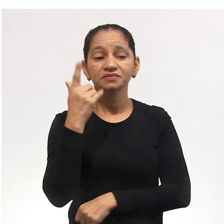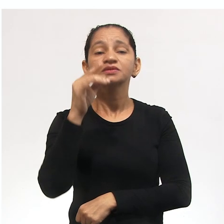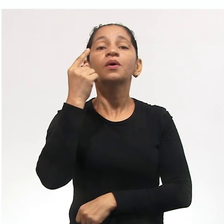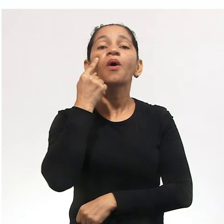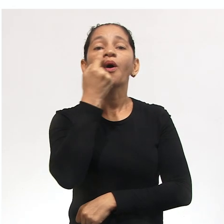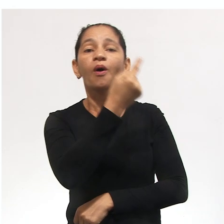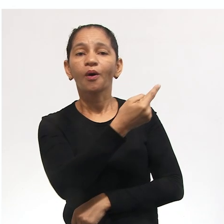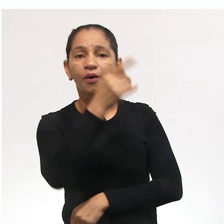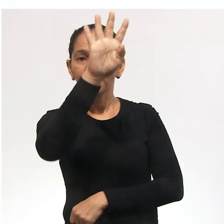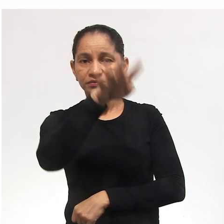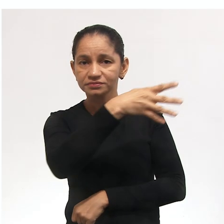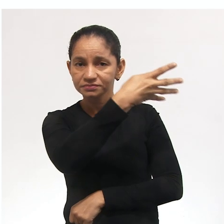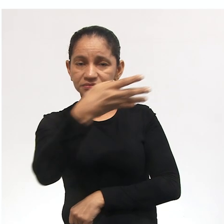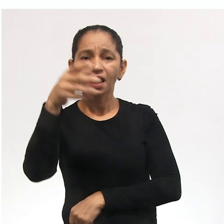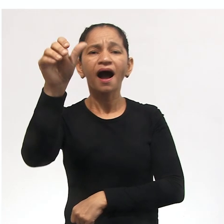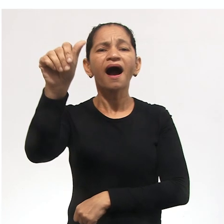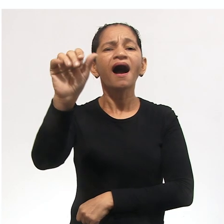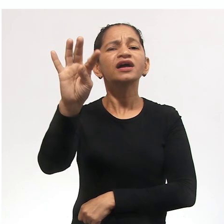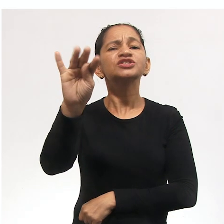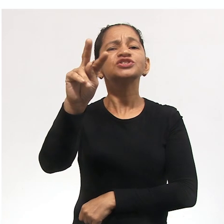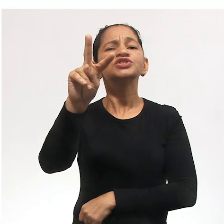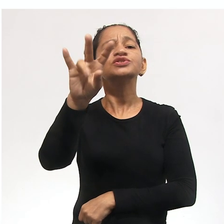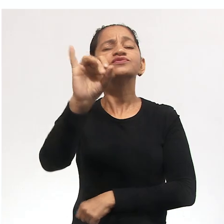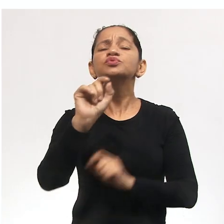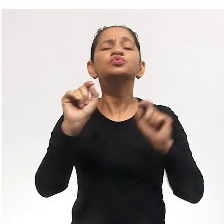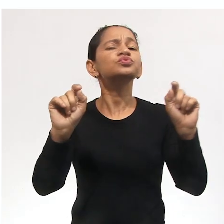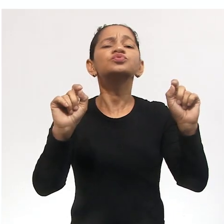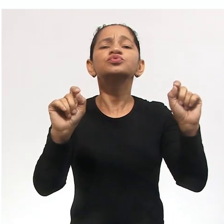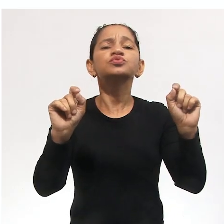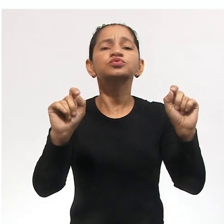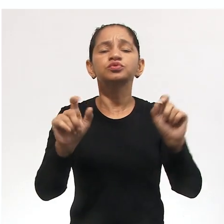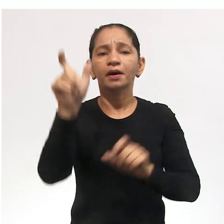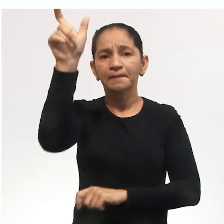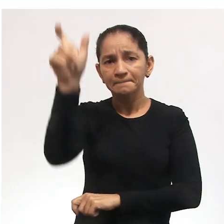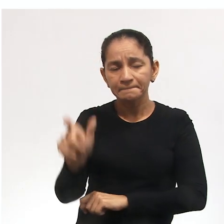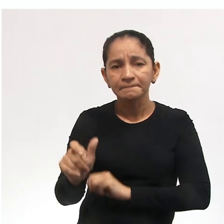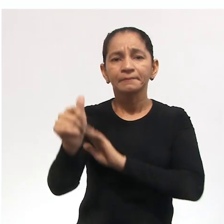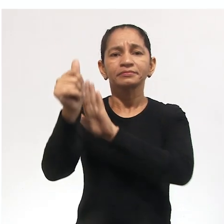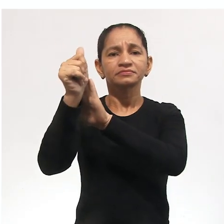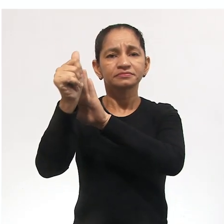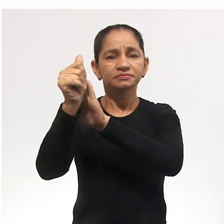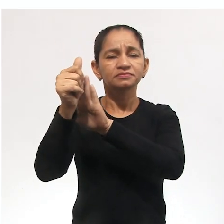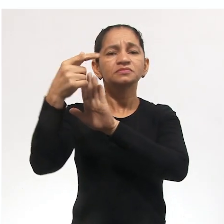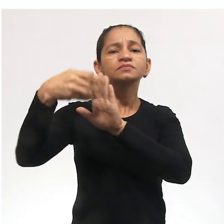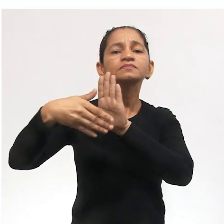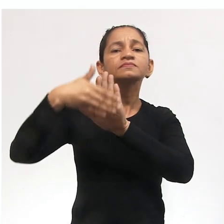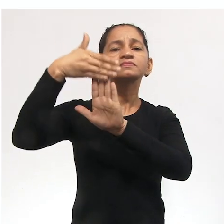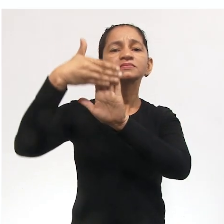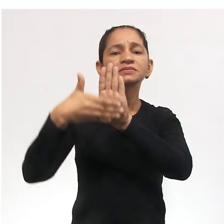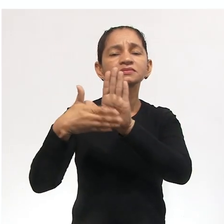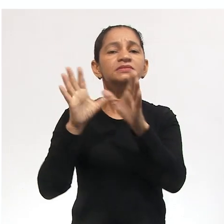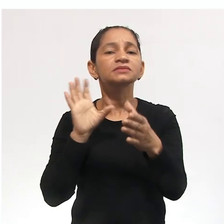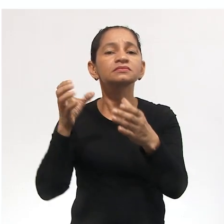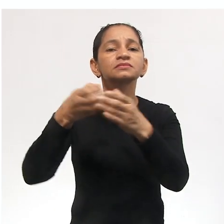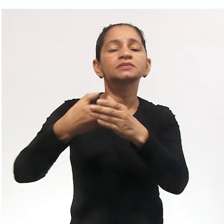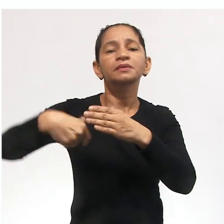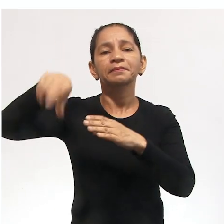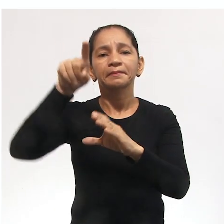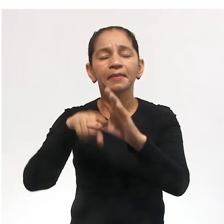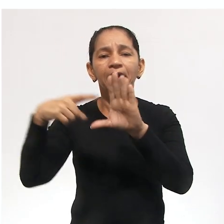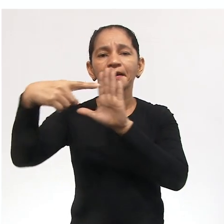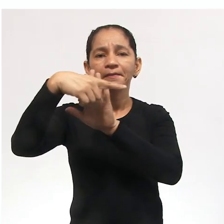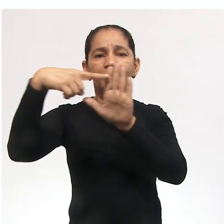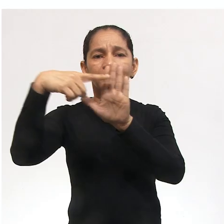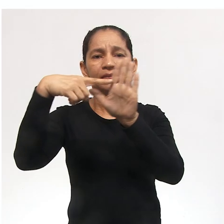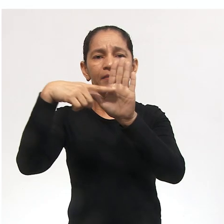ó. Ativo, esse elemento fundamental dentro das demonstrações contábeis. Ele é o que? É o conjunto de recursos. Lembra que a gente definiu lá na aula